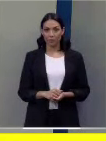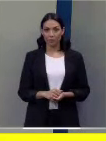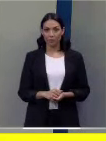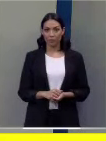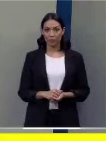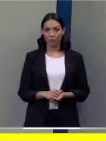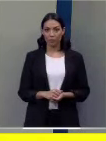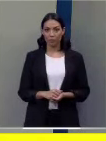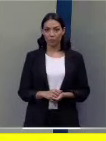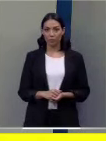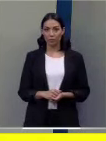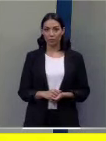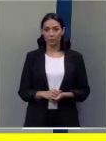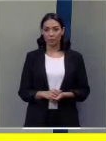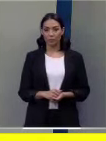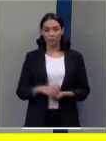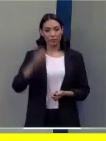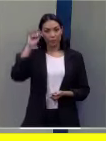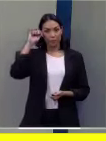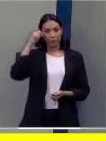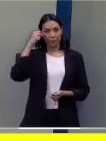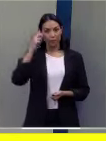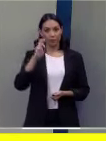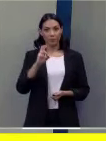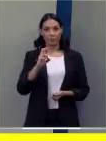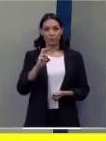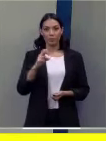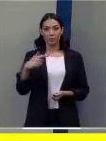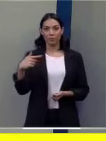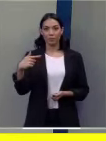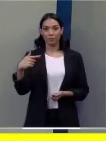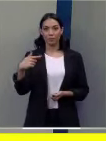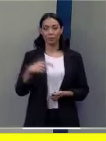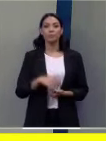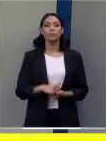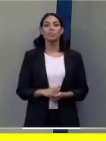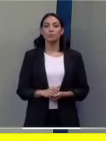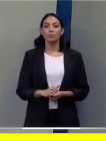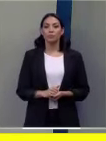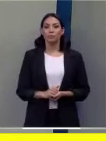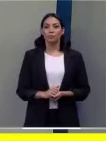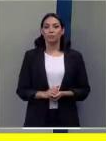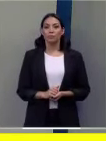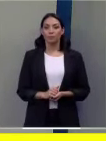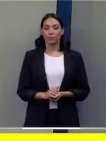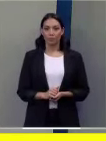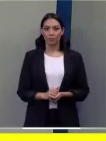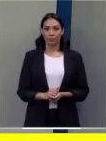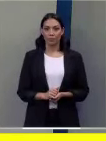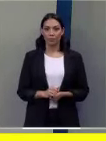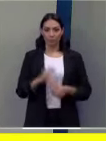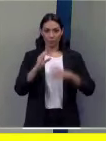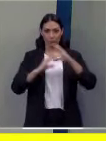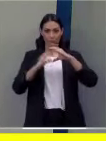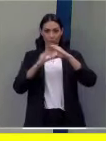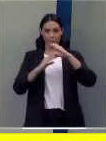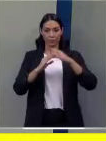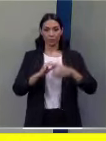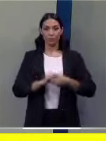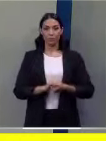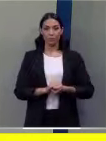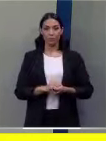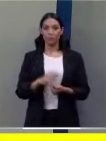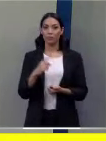quatro números. Faltam três. Bola preta, número 57. Preta, 57. Este é o concurso